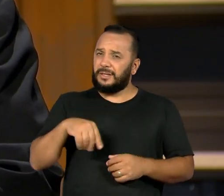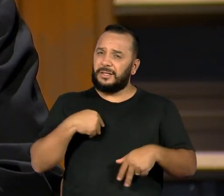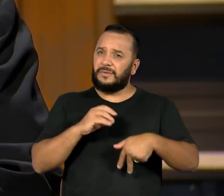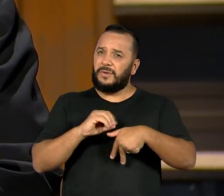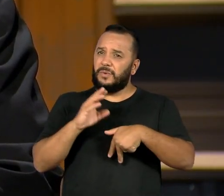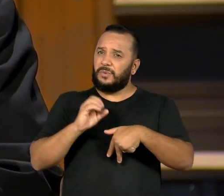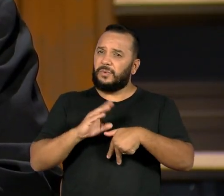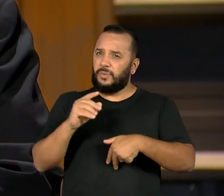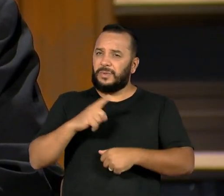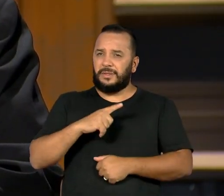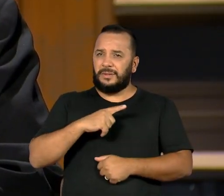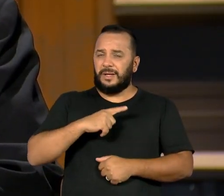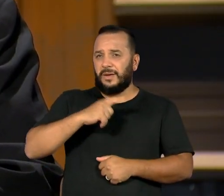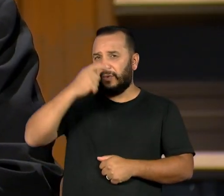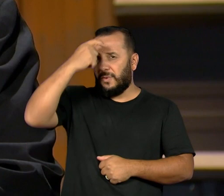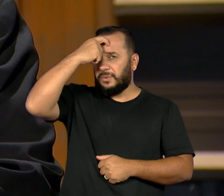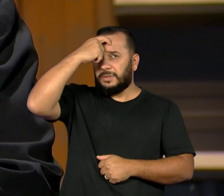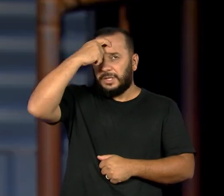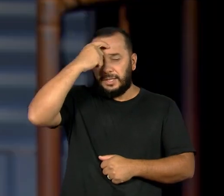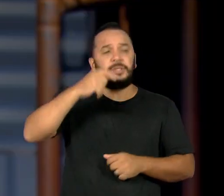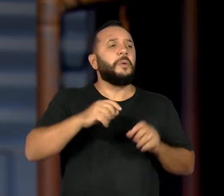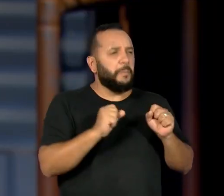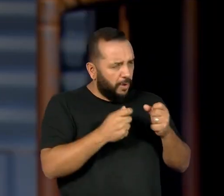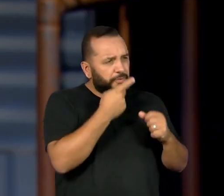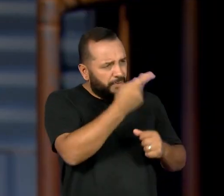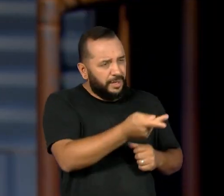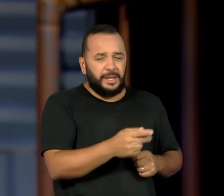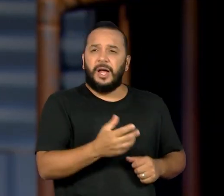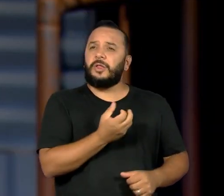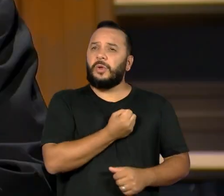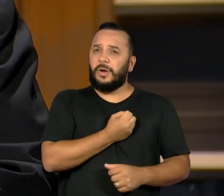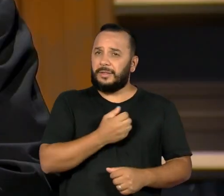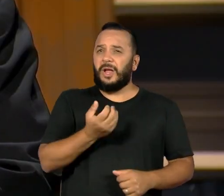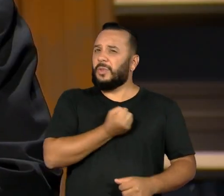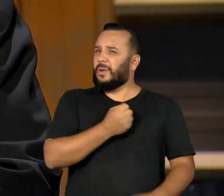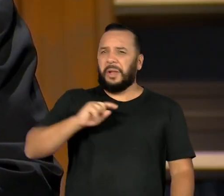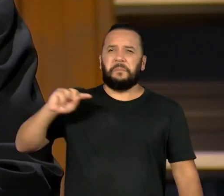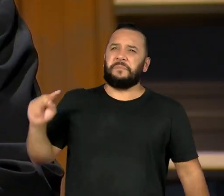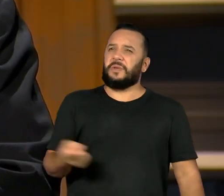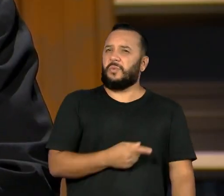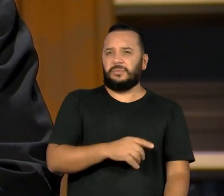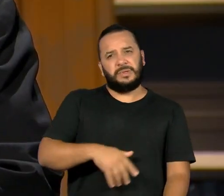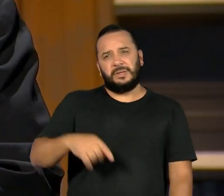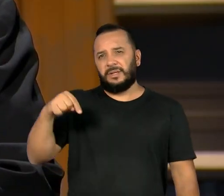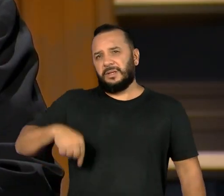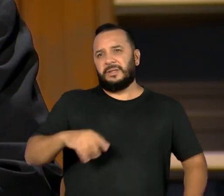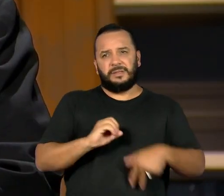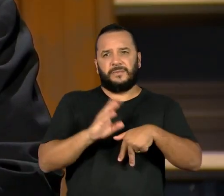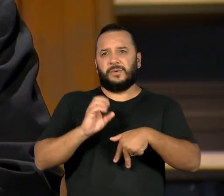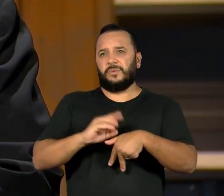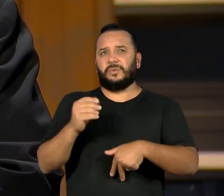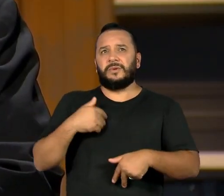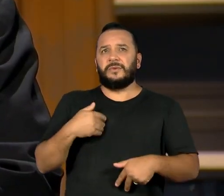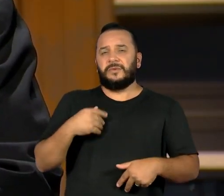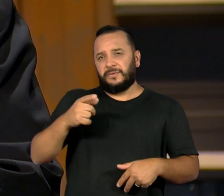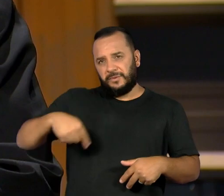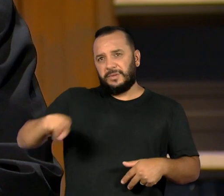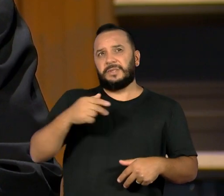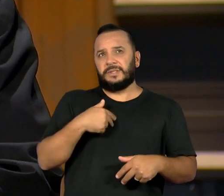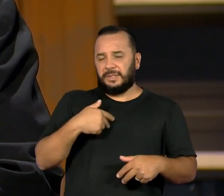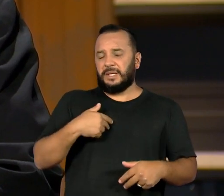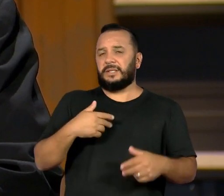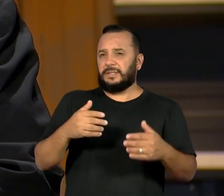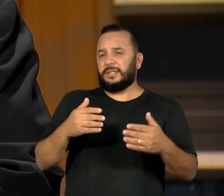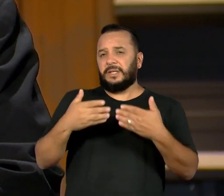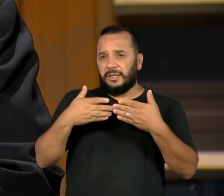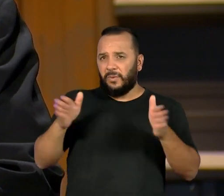organização consciente, né? Que nota que você dá? Pode... Eu dou nota 1000 aqui. Não. Vocês inauguraram, eu estive aqui